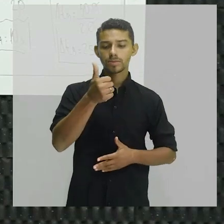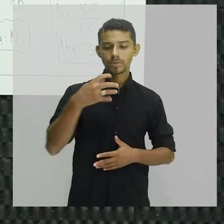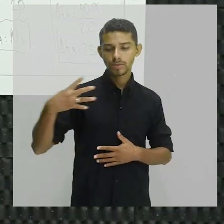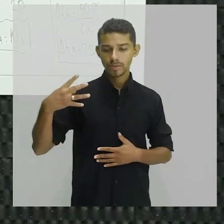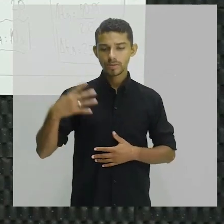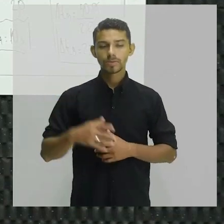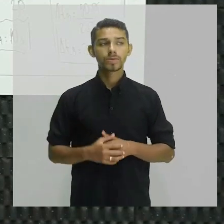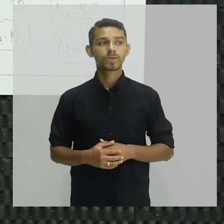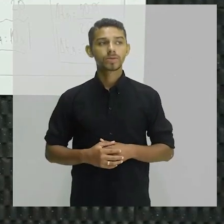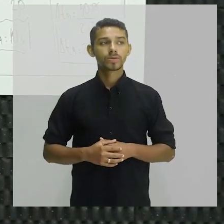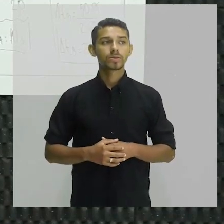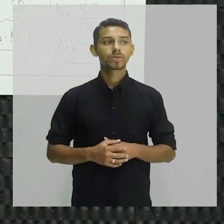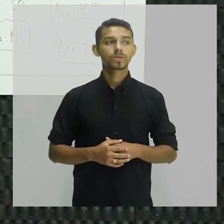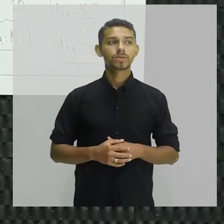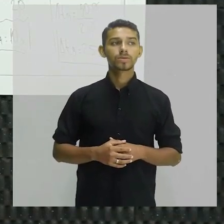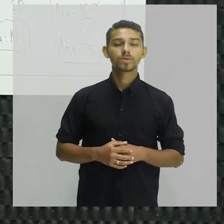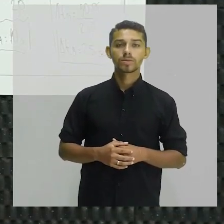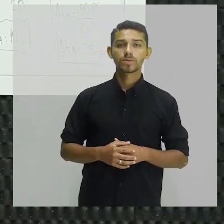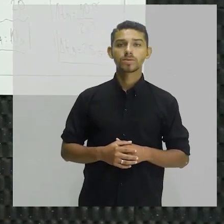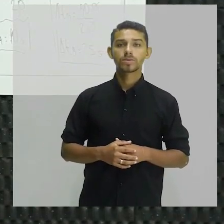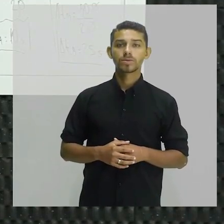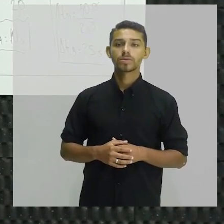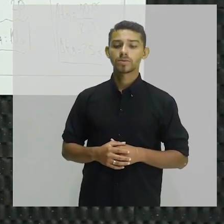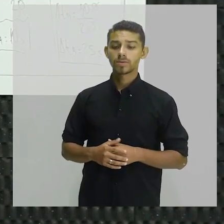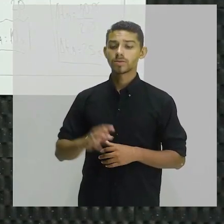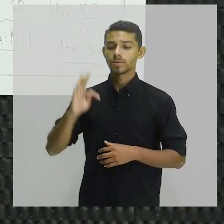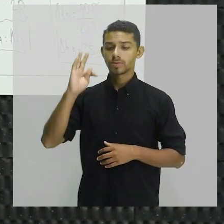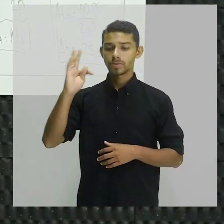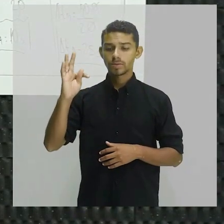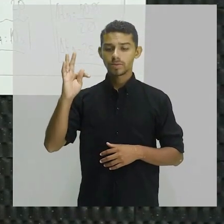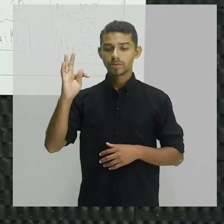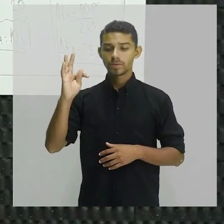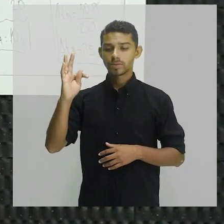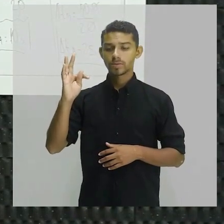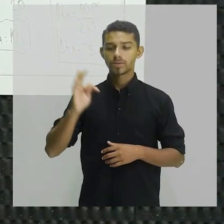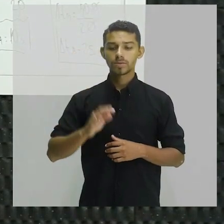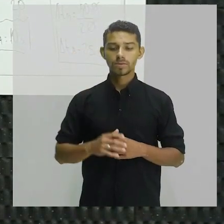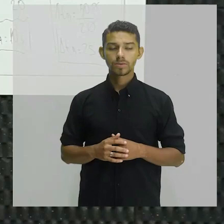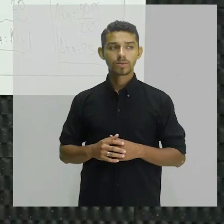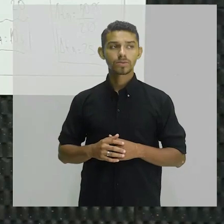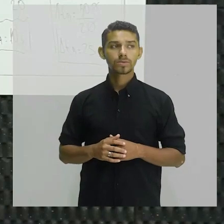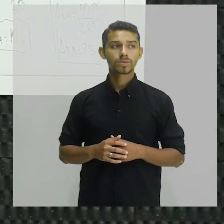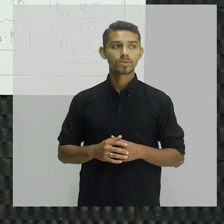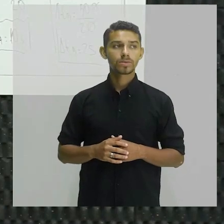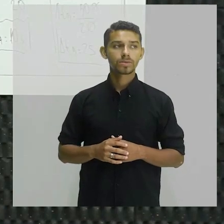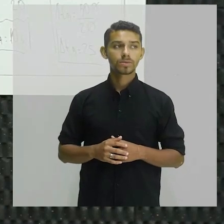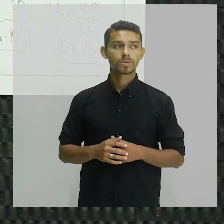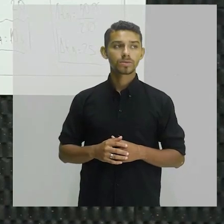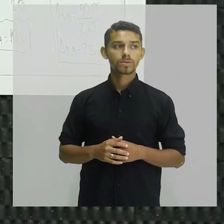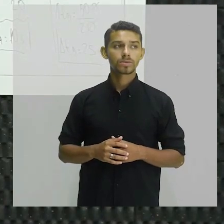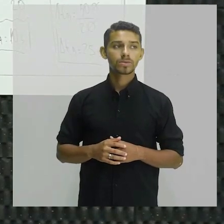isso? Posso até colocar aqui um tempo qualquer, mas eu vou chamar de T mesmo.